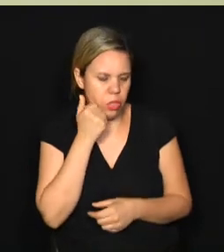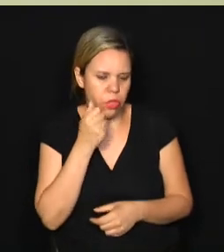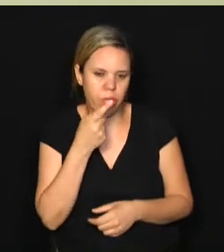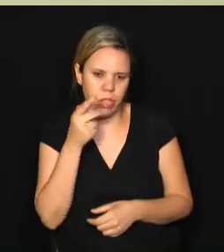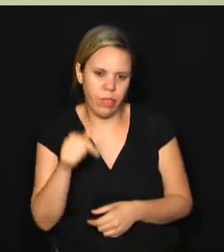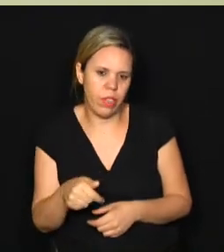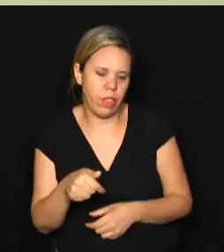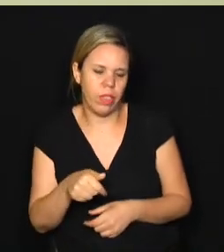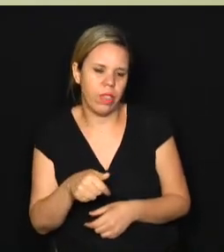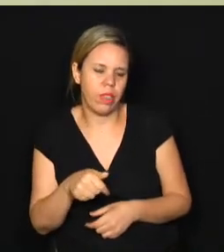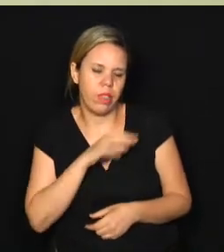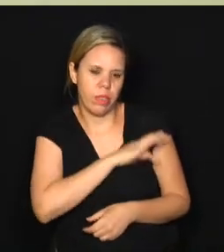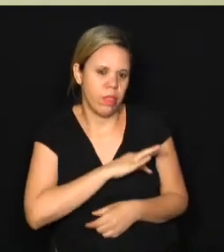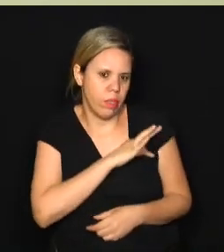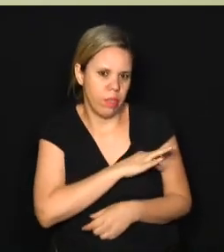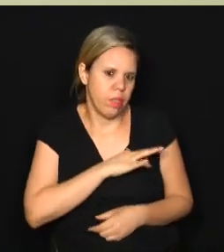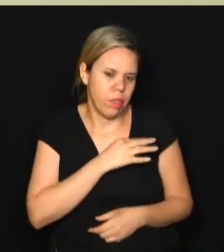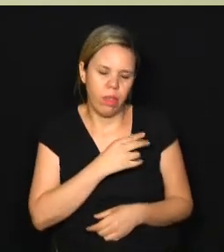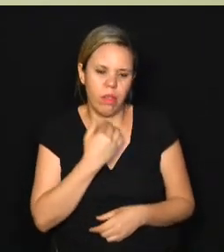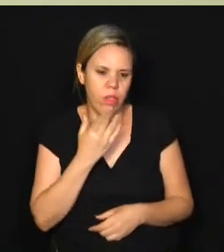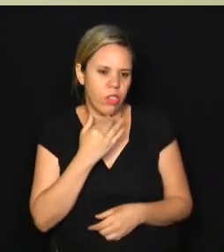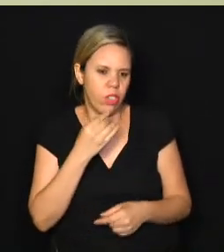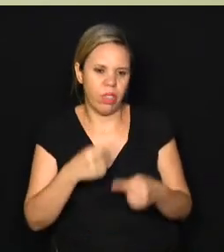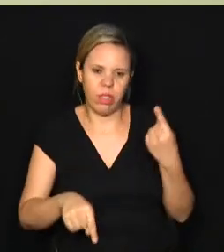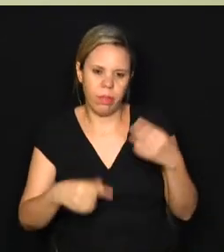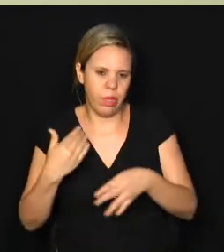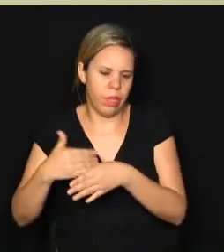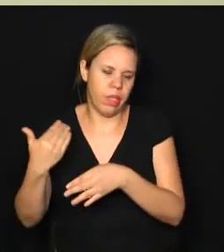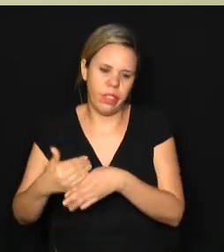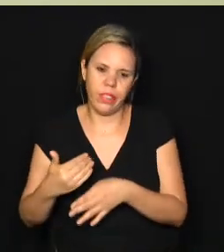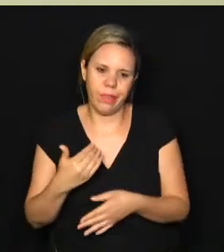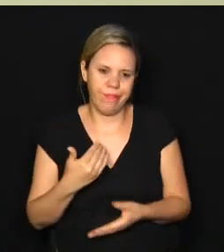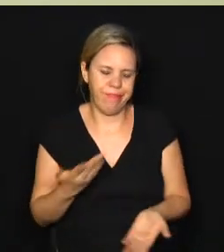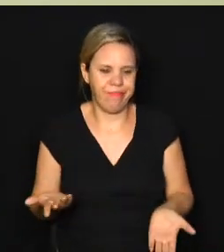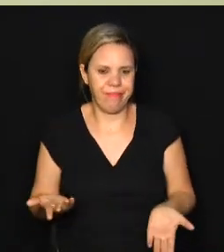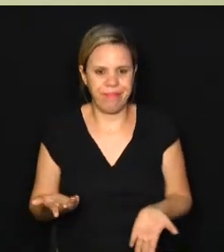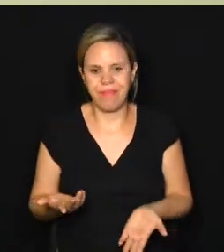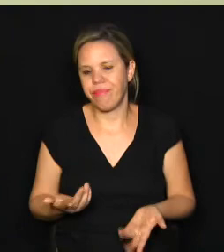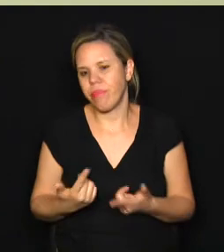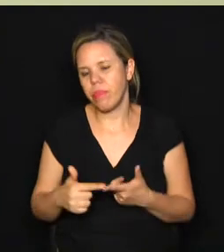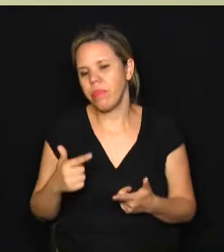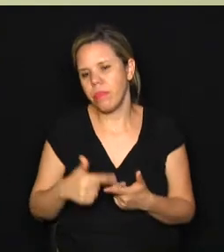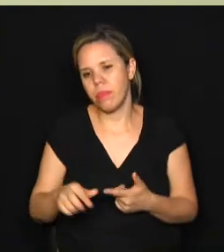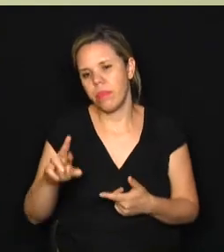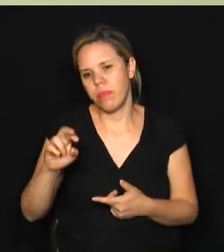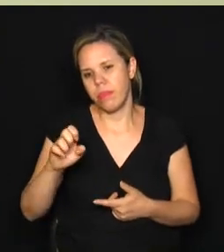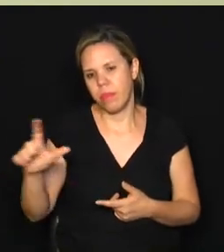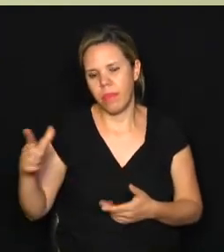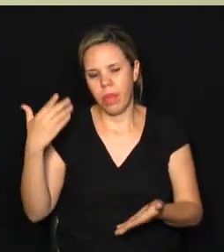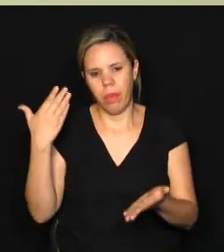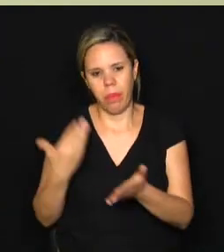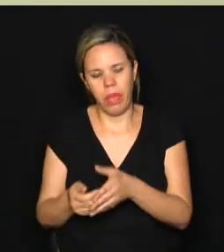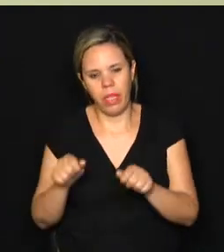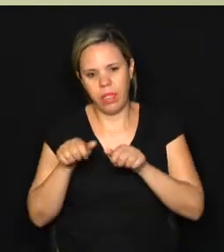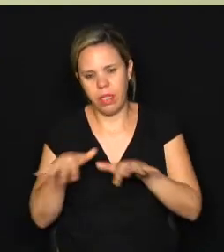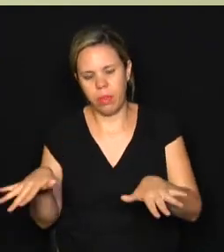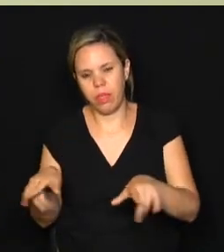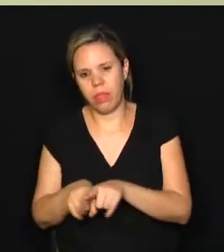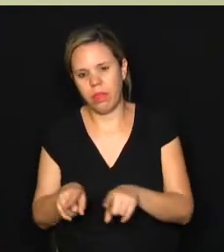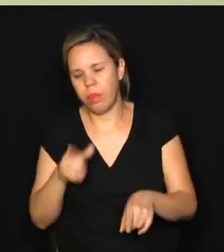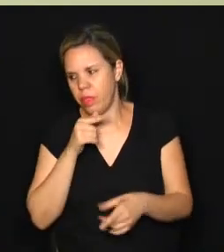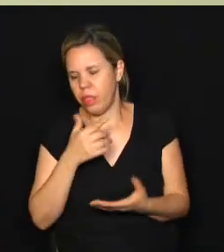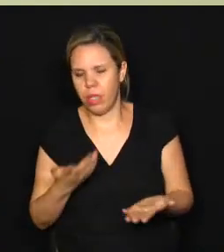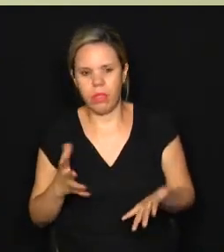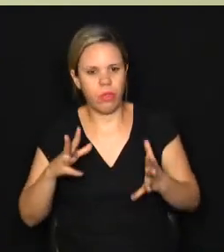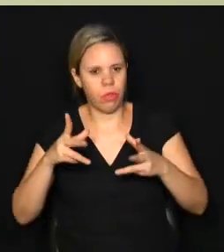que, tecnicamente, essa barragem não é viável. E além dessa questão que o Rafael trouxe, da perda de distribuição, toda a distribuição ela